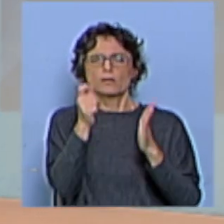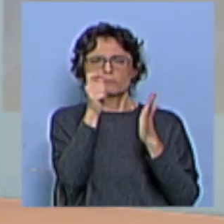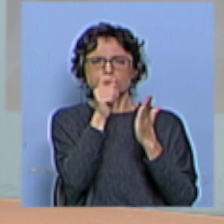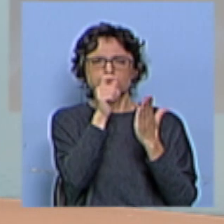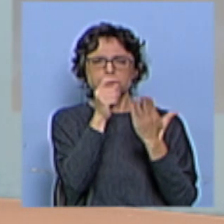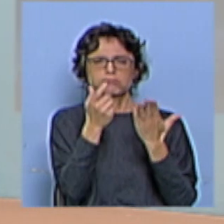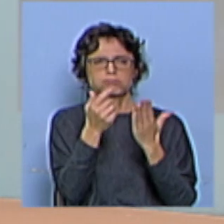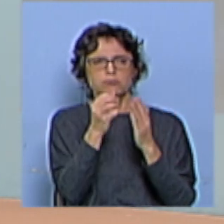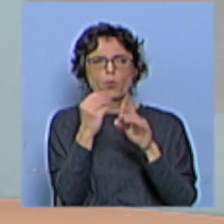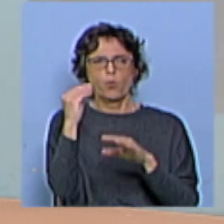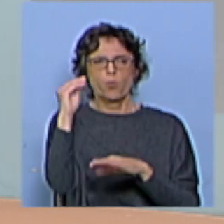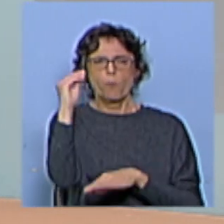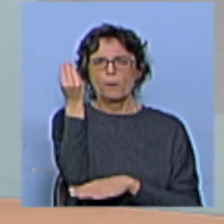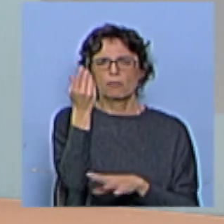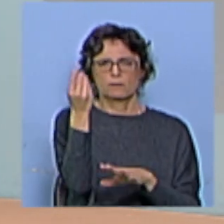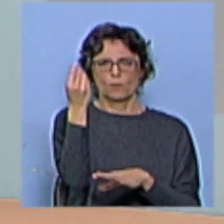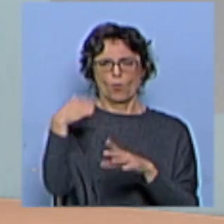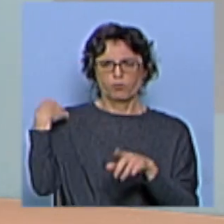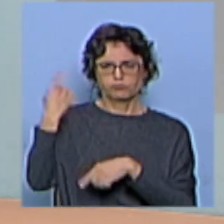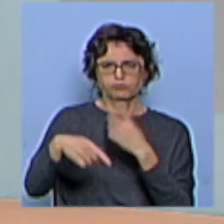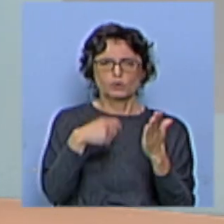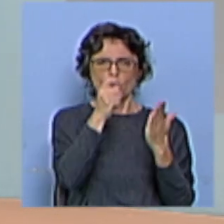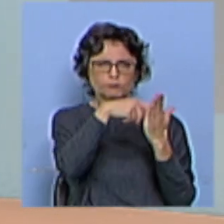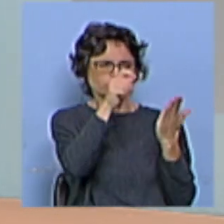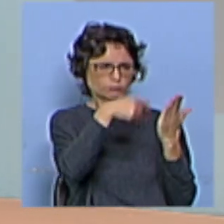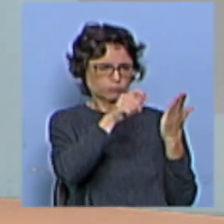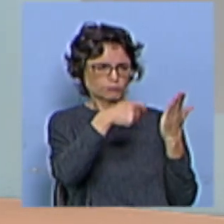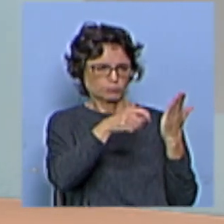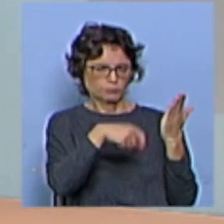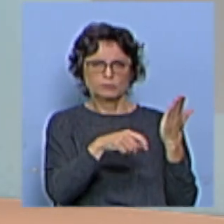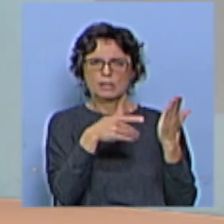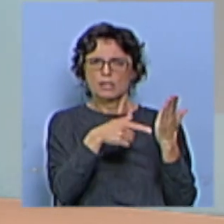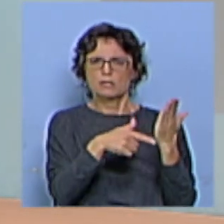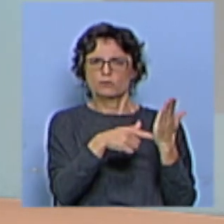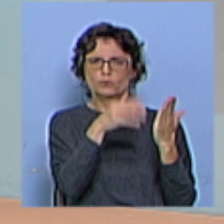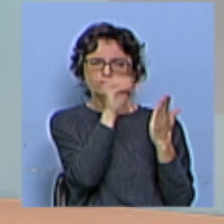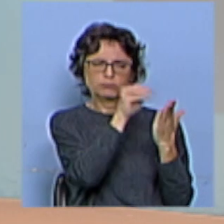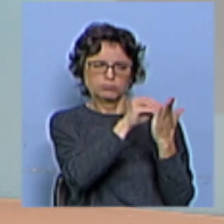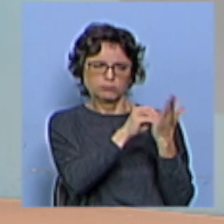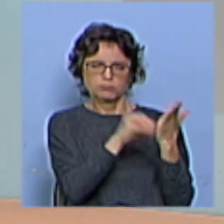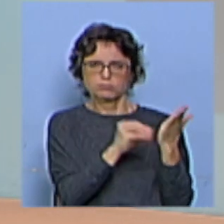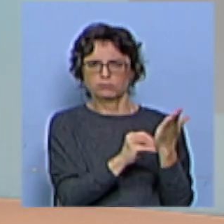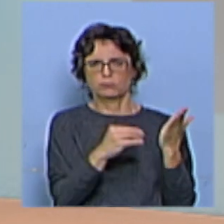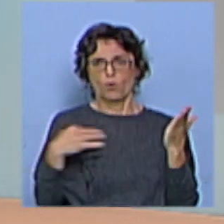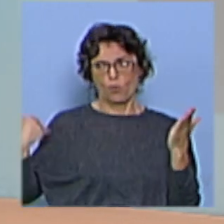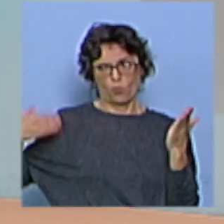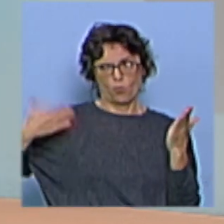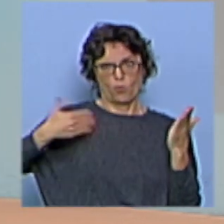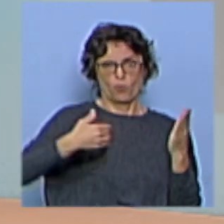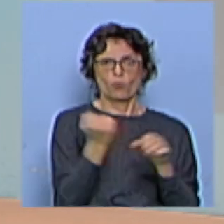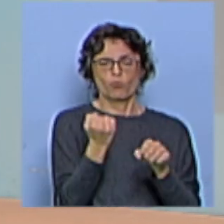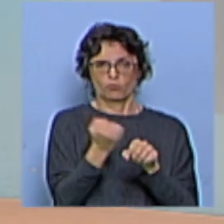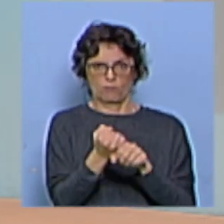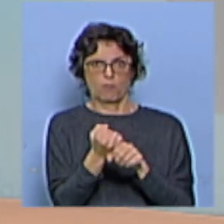nos últimos anos, por oposição aqui a períodos mais recuados em que não havia, pouco havia